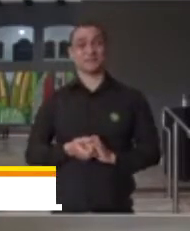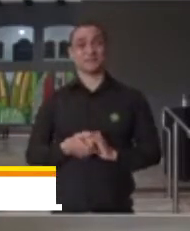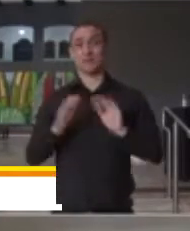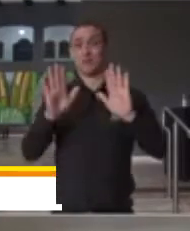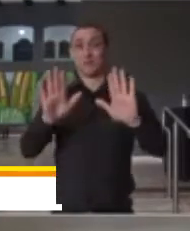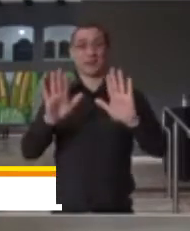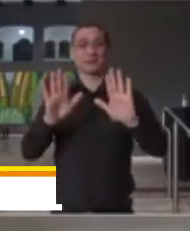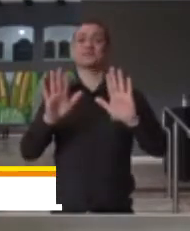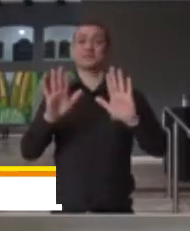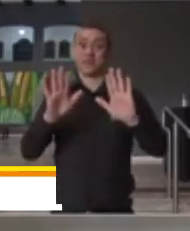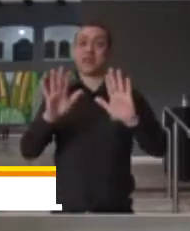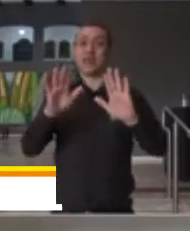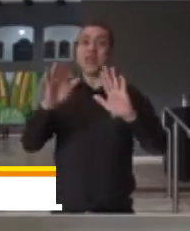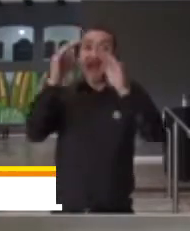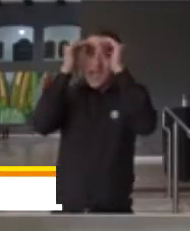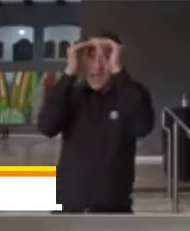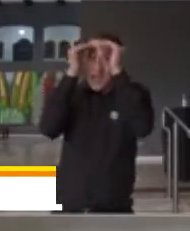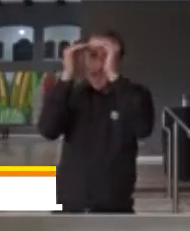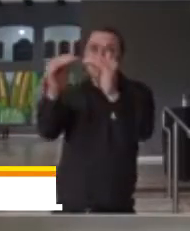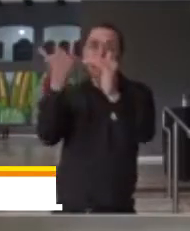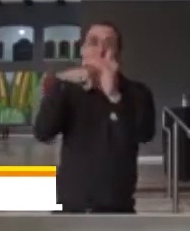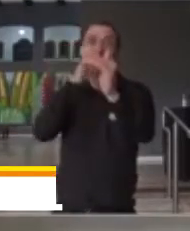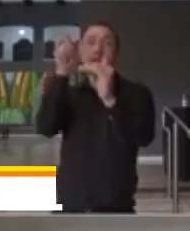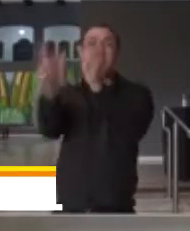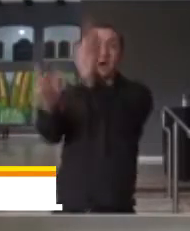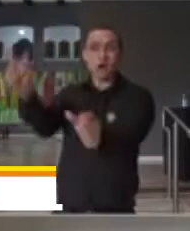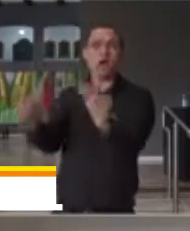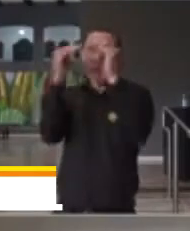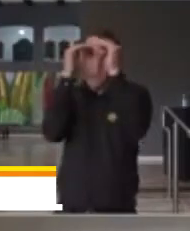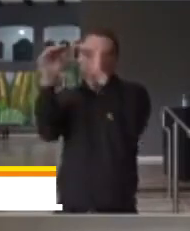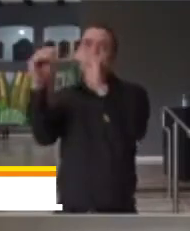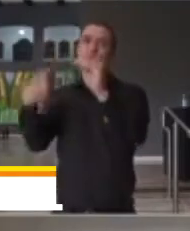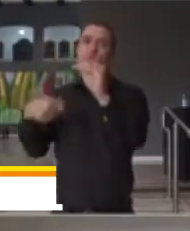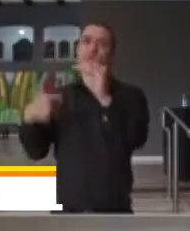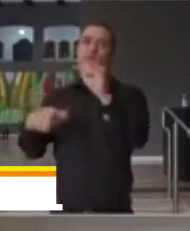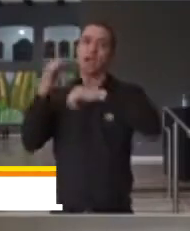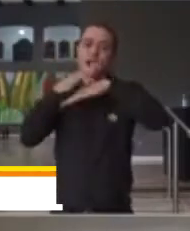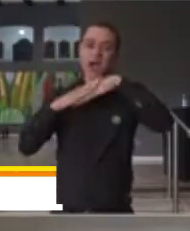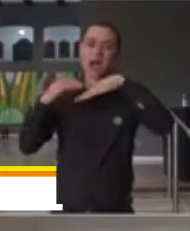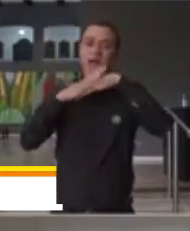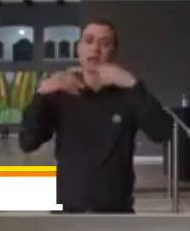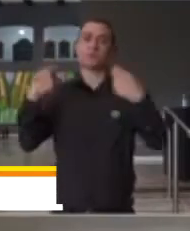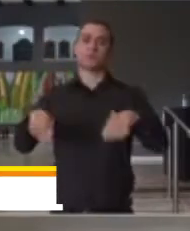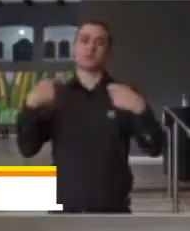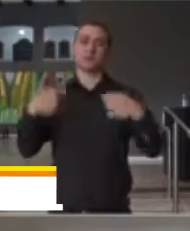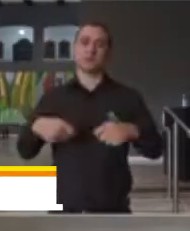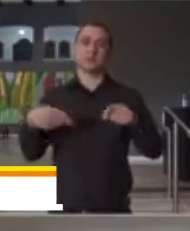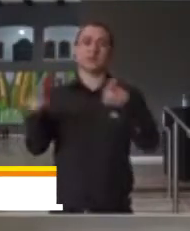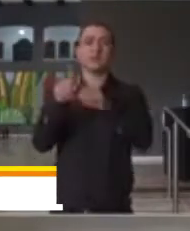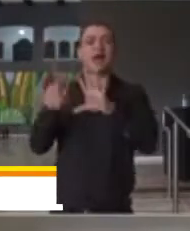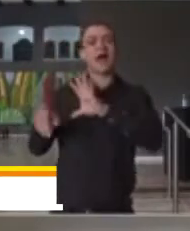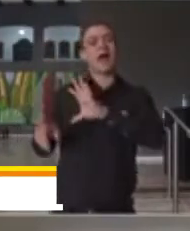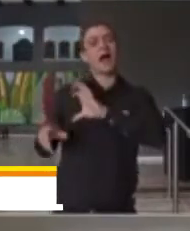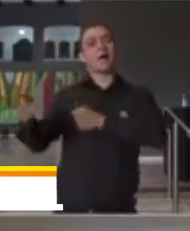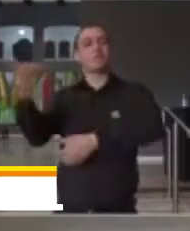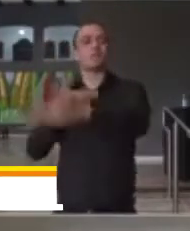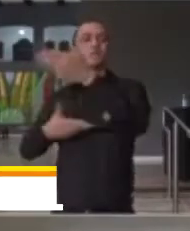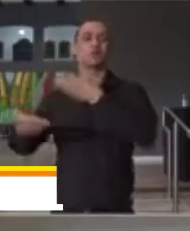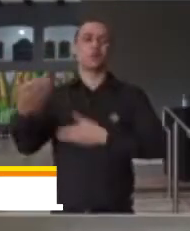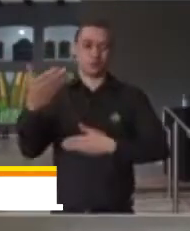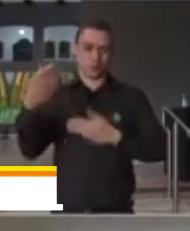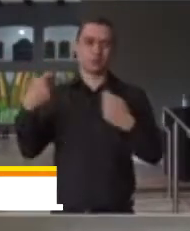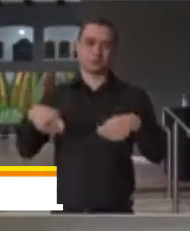é mas que merecem respeito as mães que merecem carinho mas que merecem amor